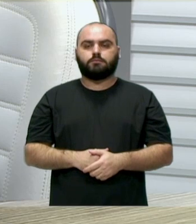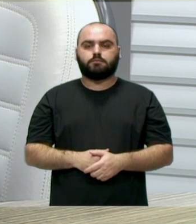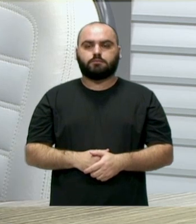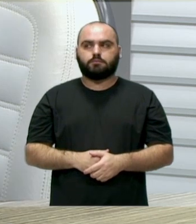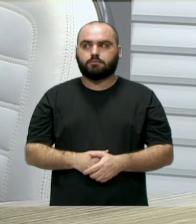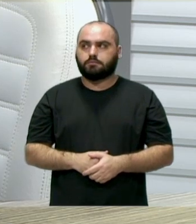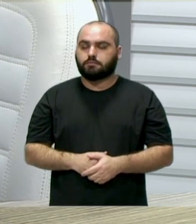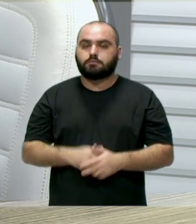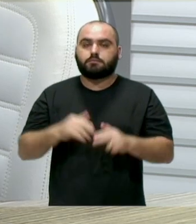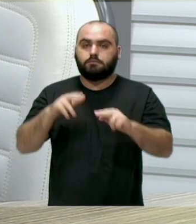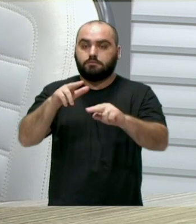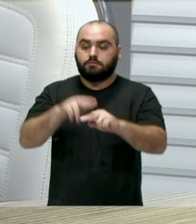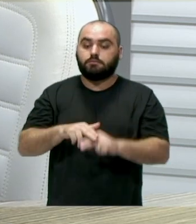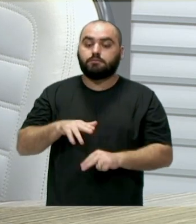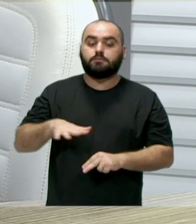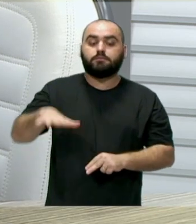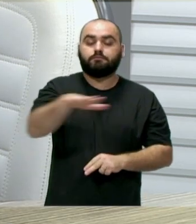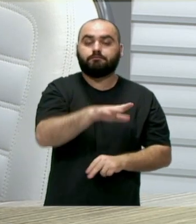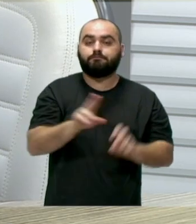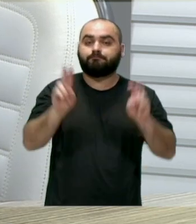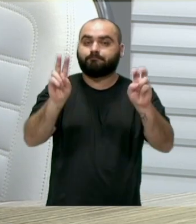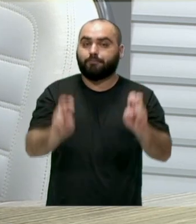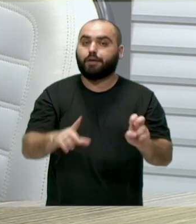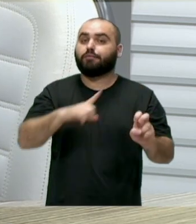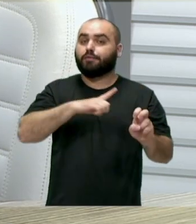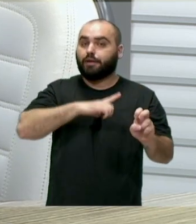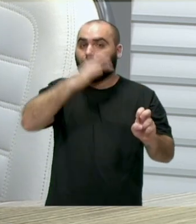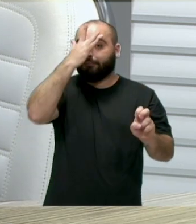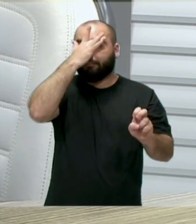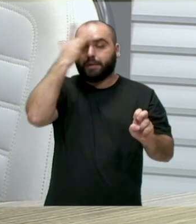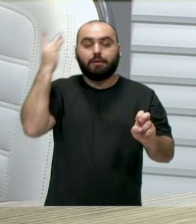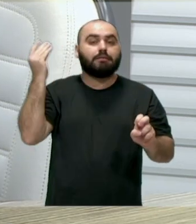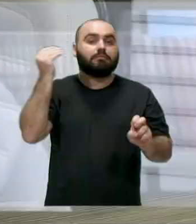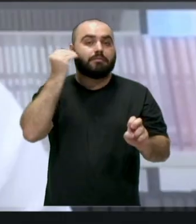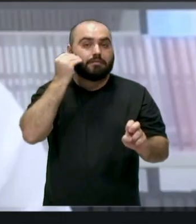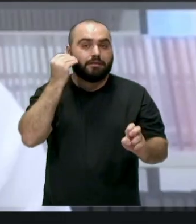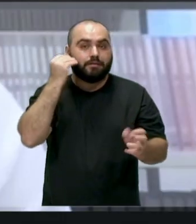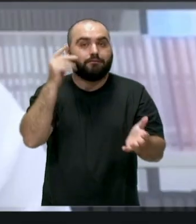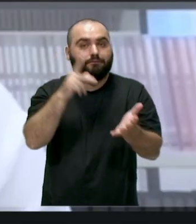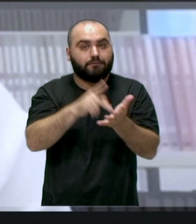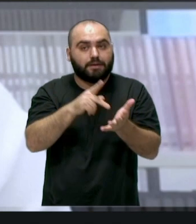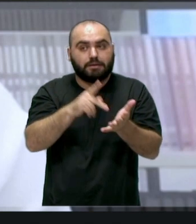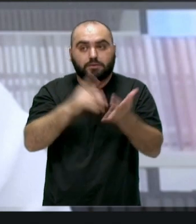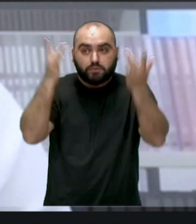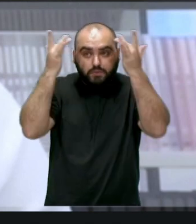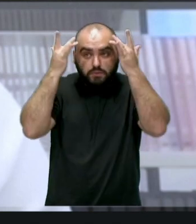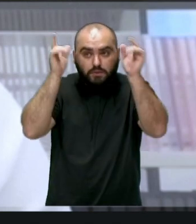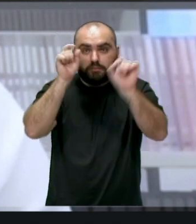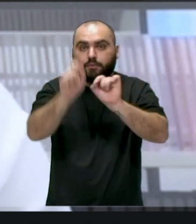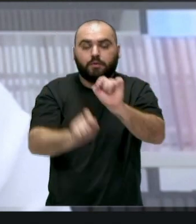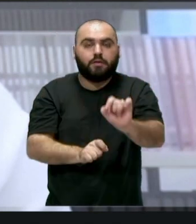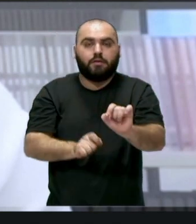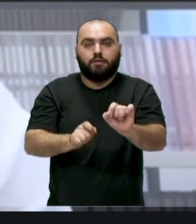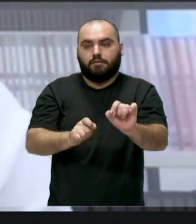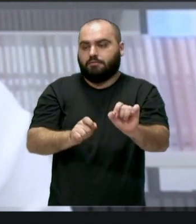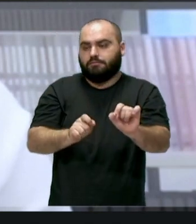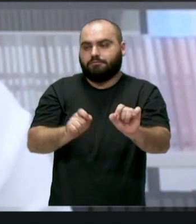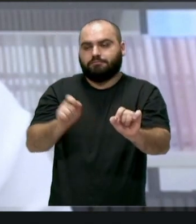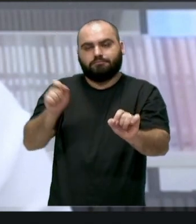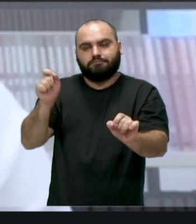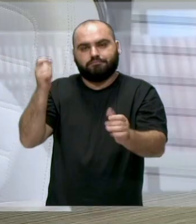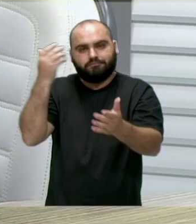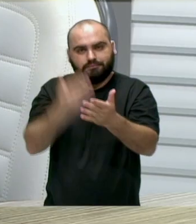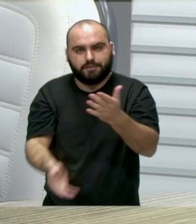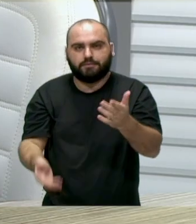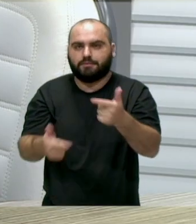exatamente nesse nicho que estão pessoas tentando, não se sabe com qual intenção, desqualificar tanto o trabalho